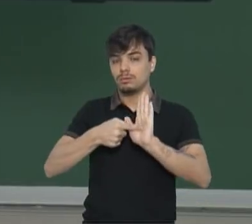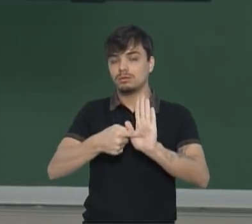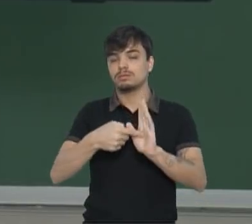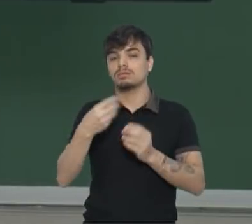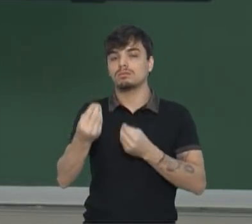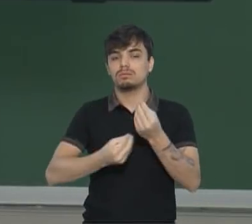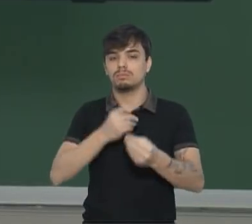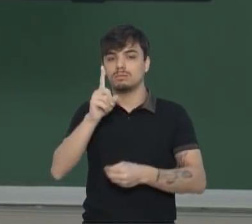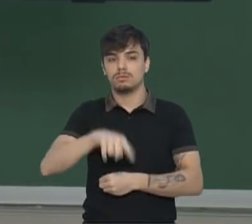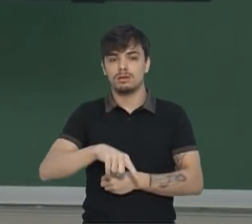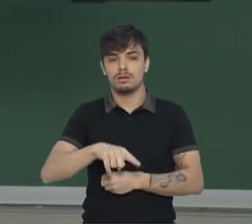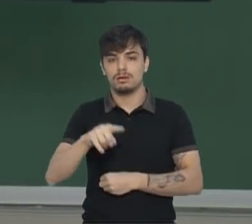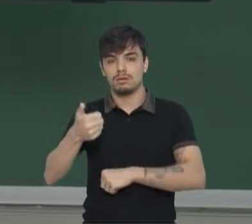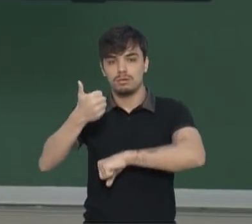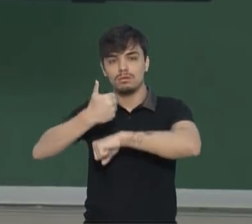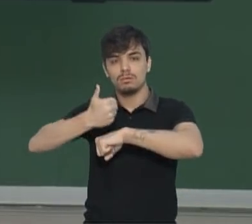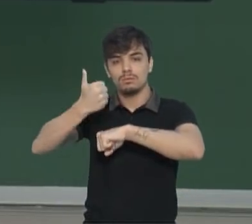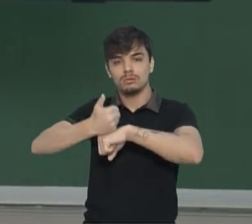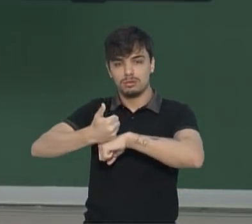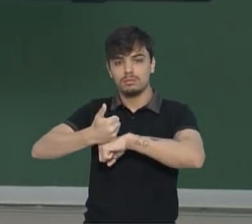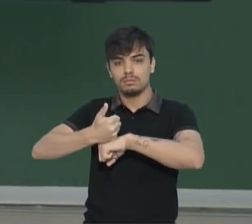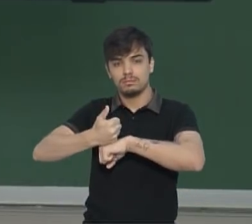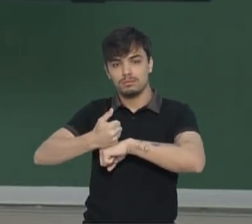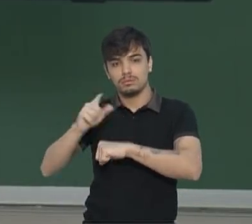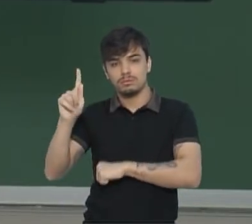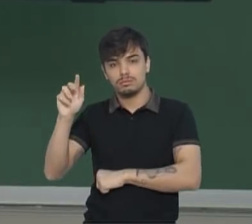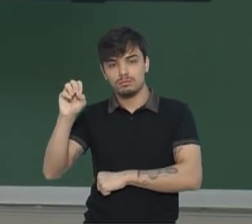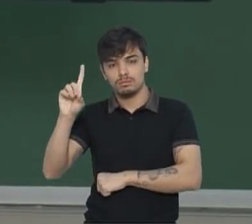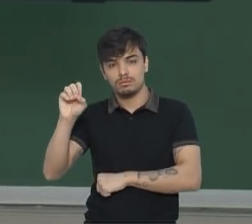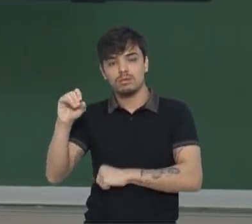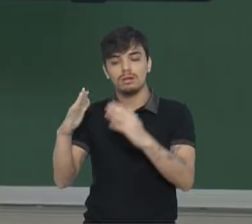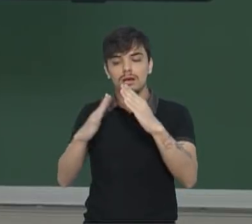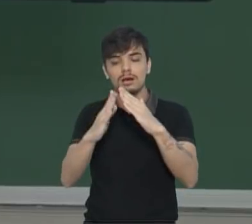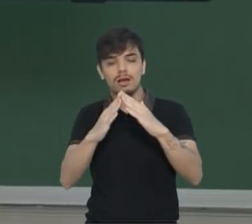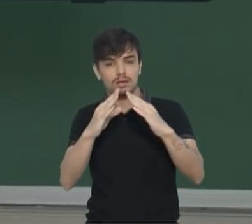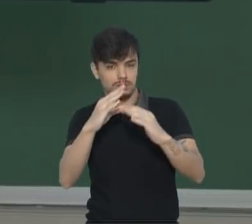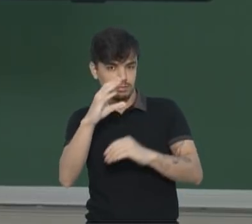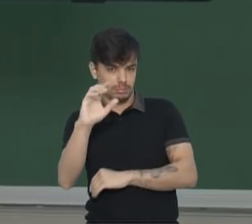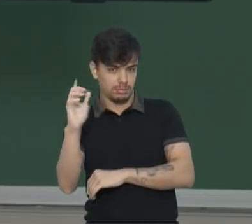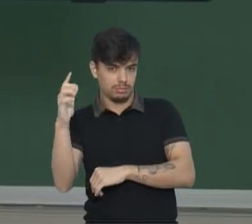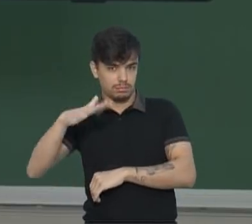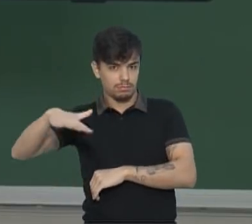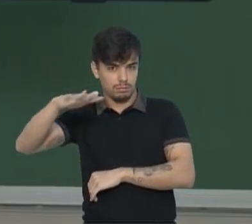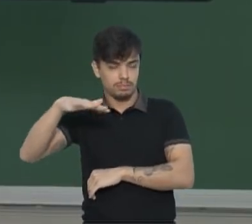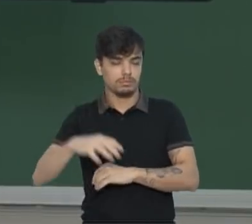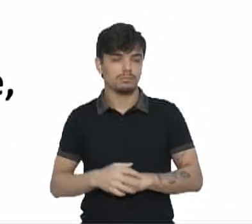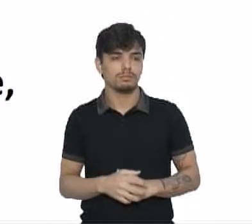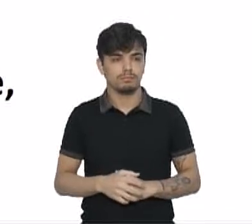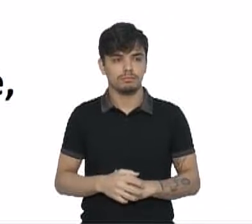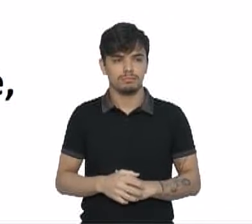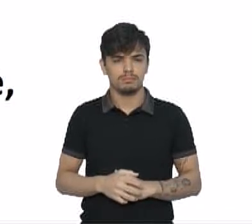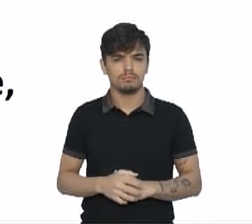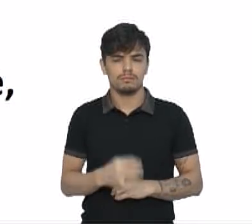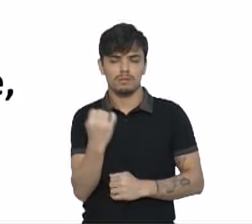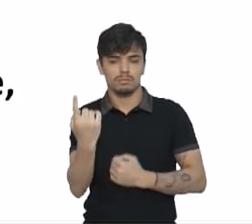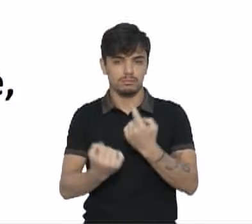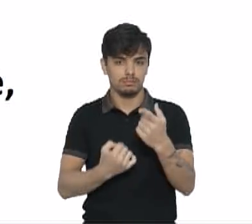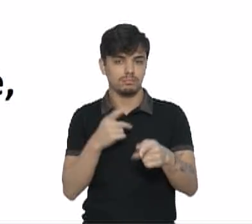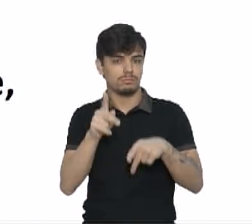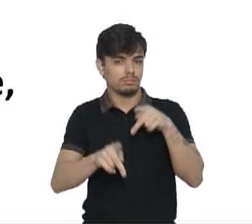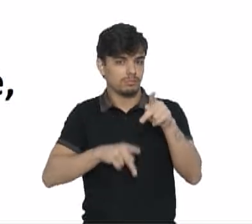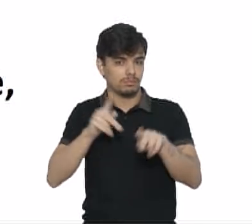um chefe godo, né? A população goda, pode ver um acampamento godo, né? São um dos vários povos